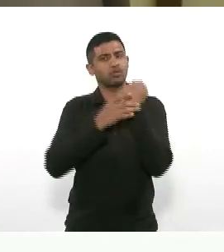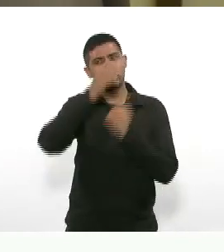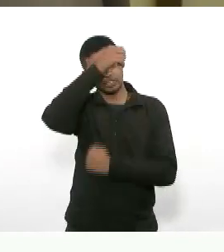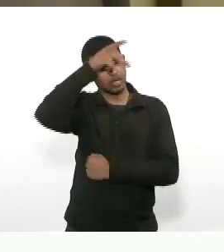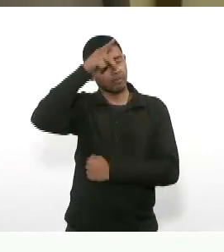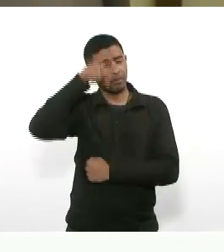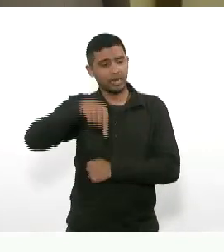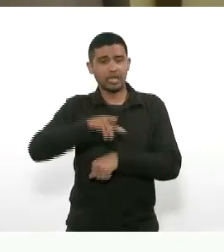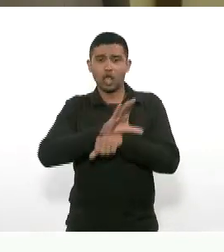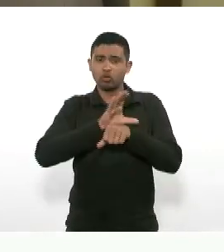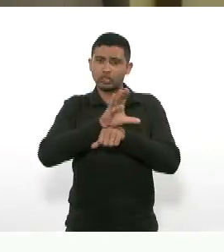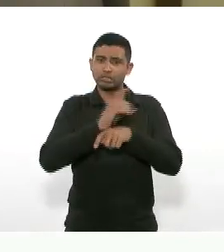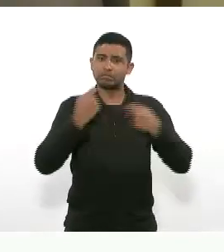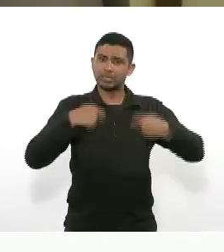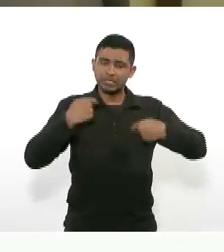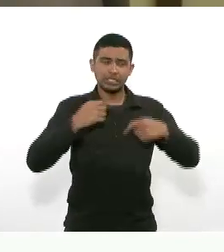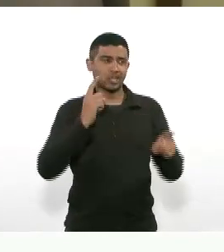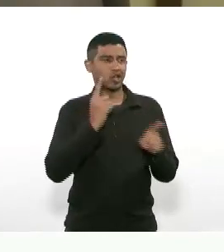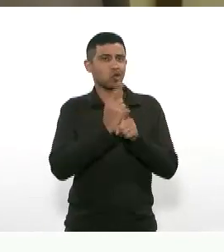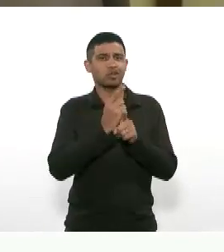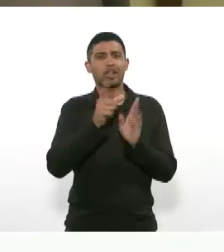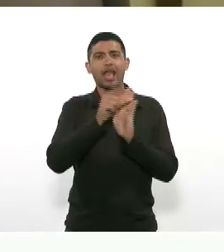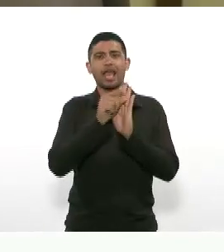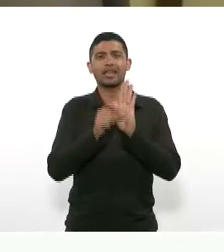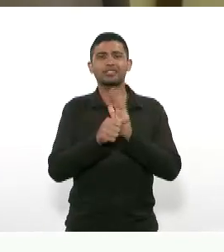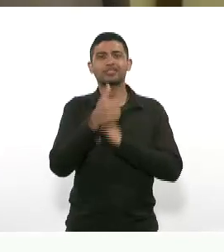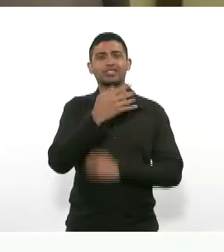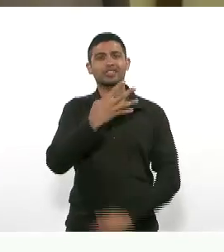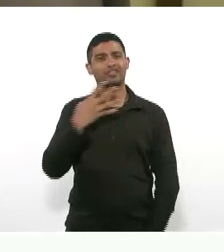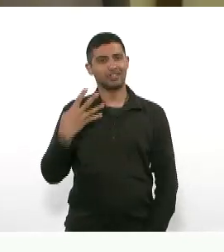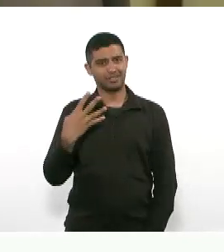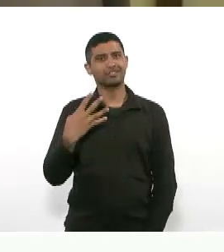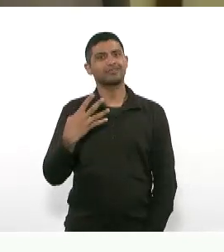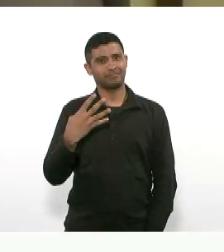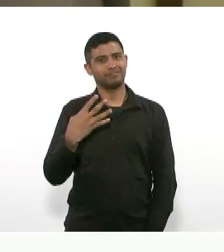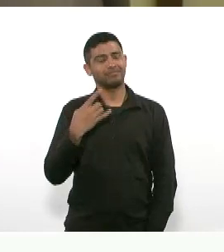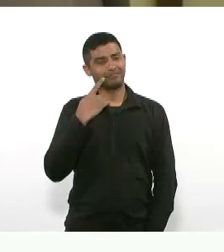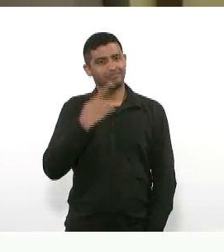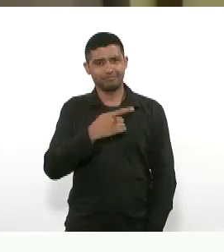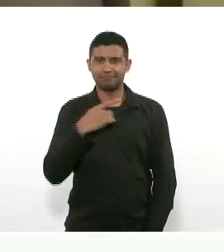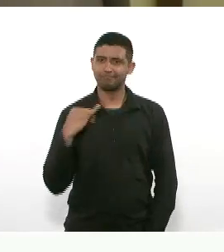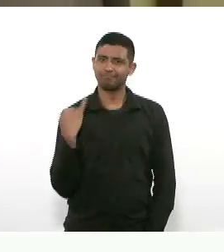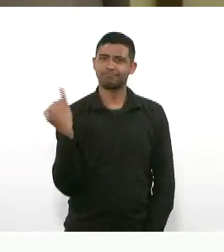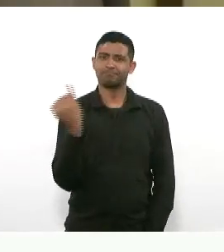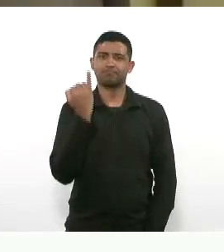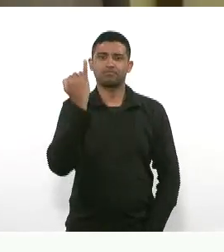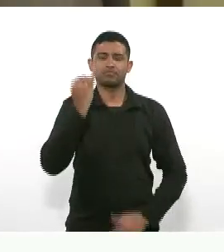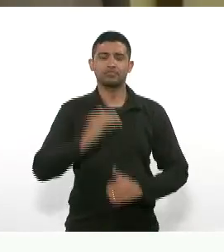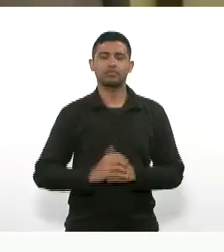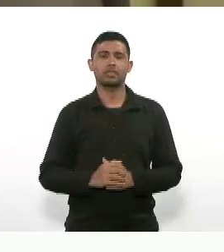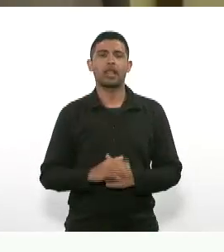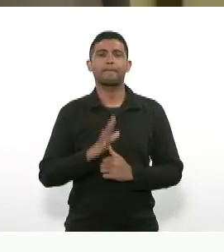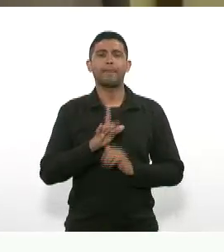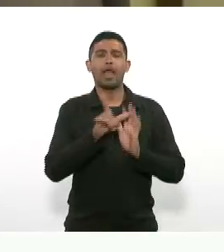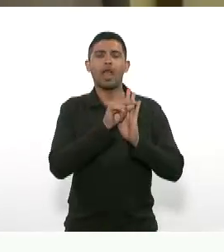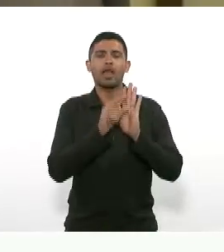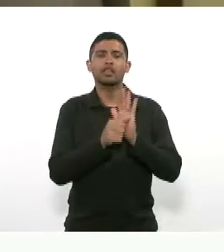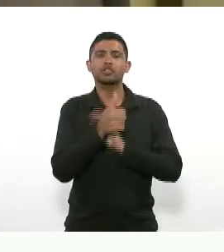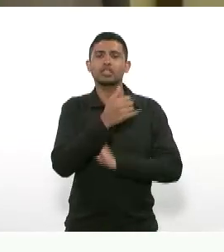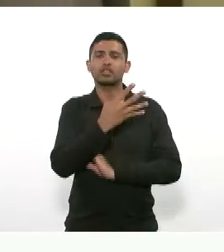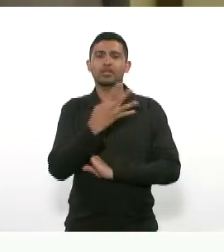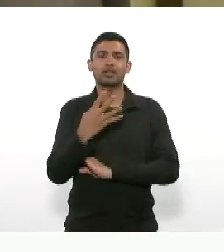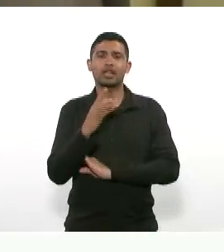isso na Constituição, encontramos o artigo 144, cuja relevância é ímpar, mas simplesmente ele trata dos